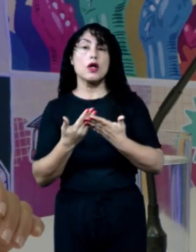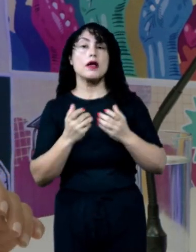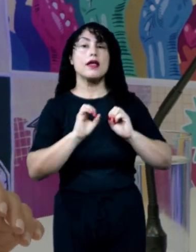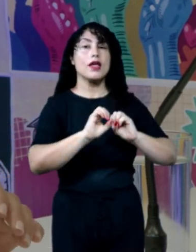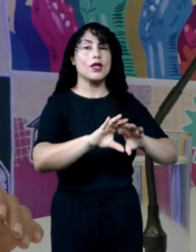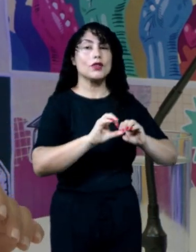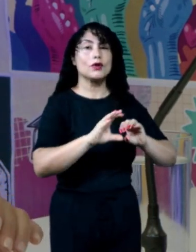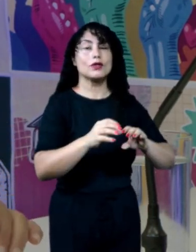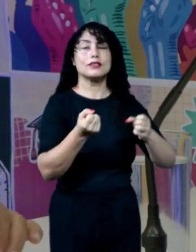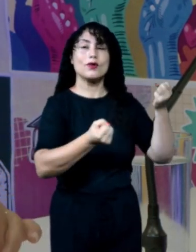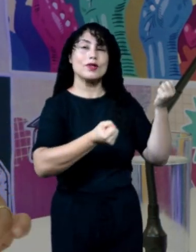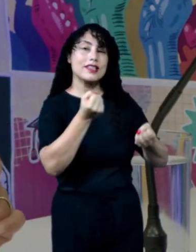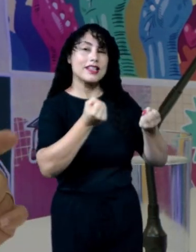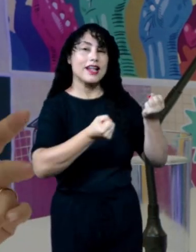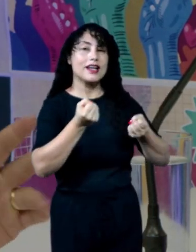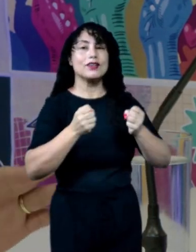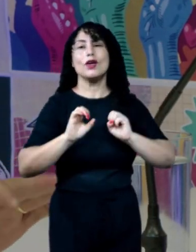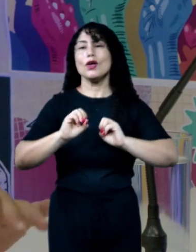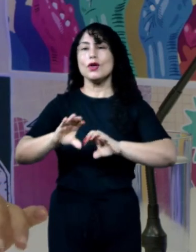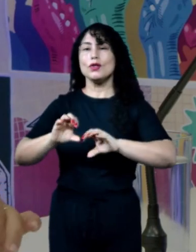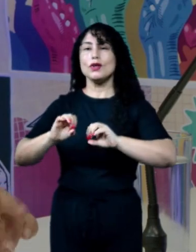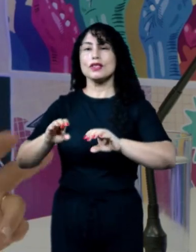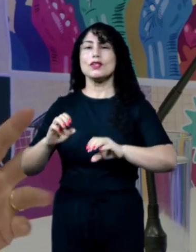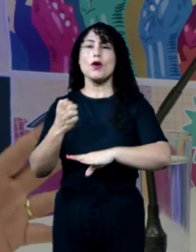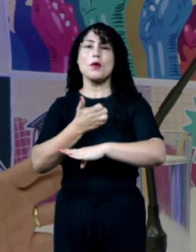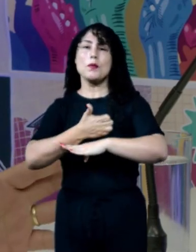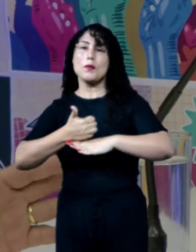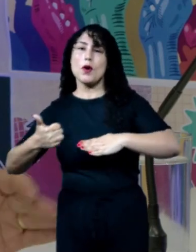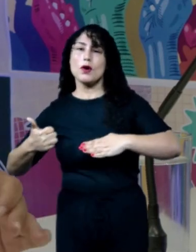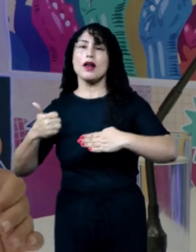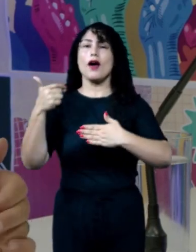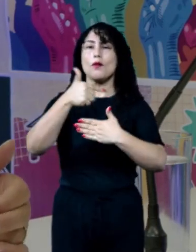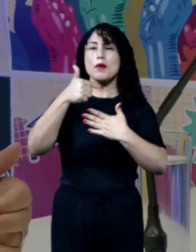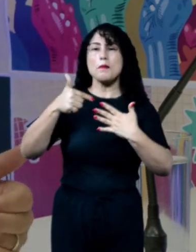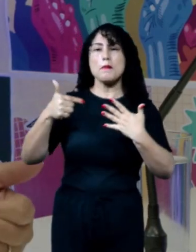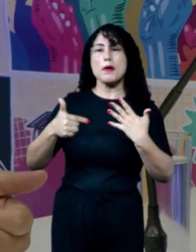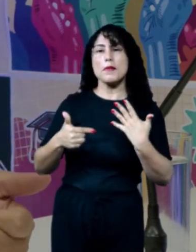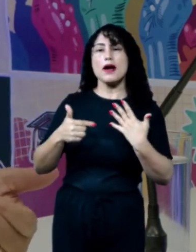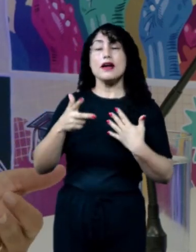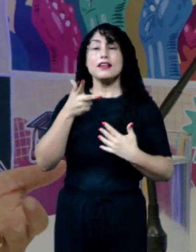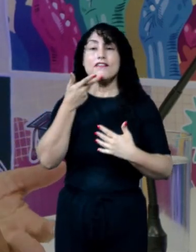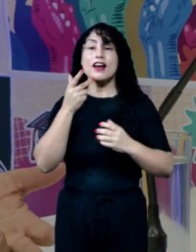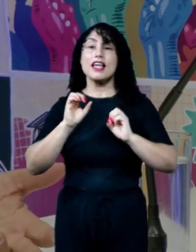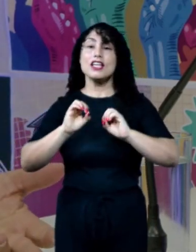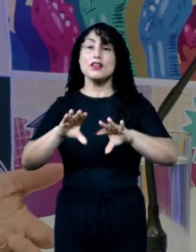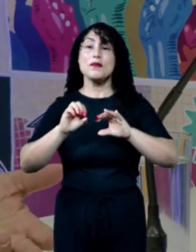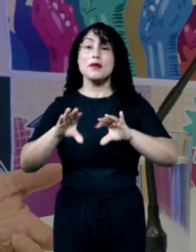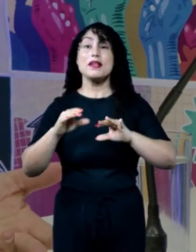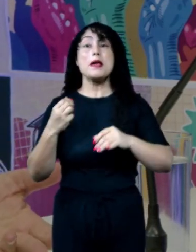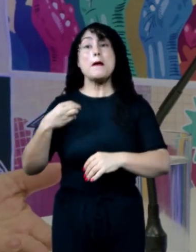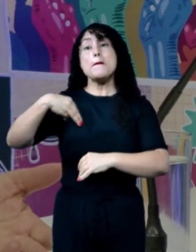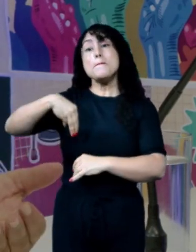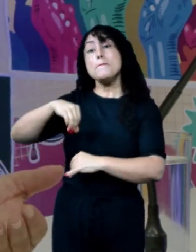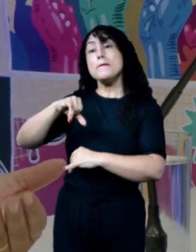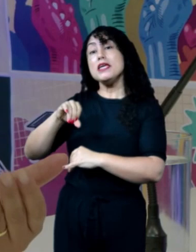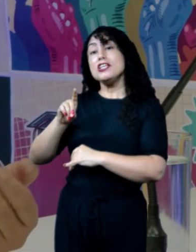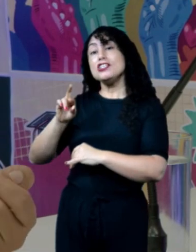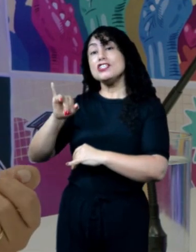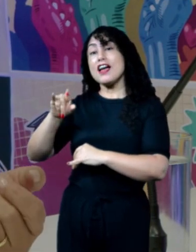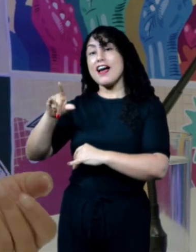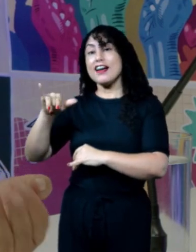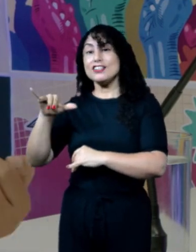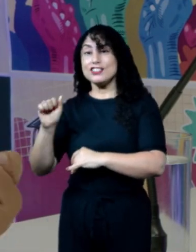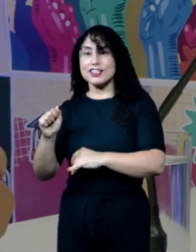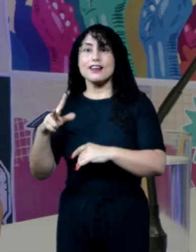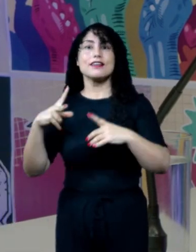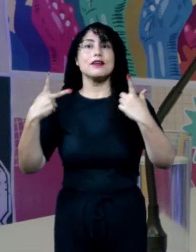educação no trânsito, educação moral, educação isso, educação... Agora a gente fala em educação midiática, pela necessidade